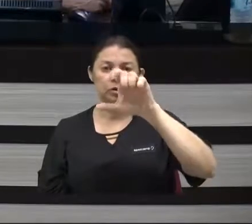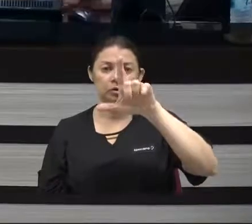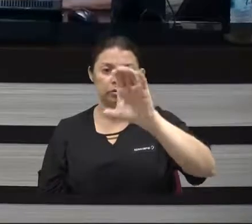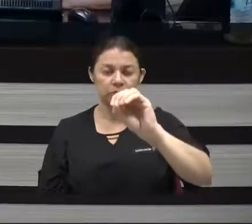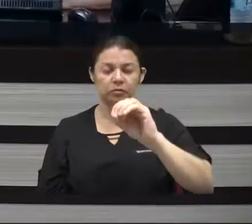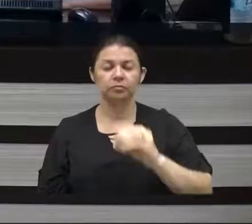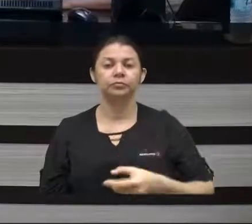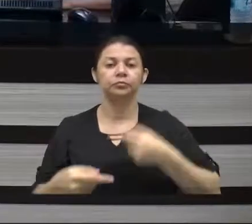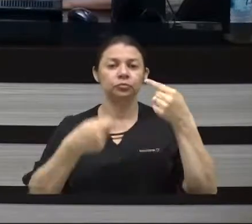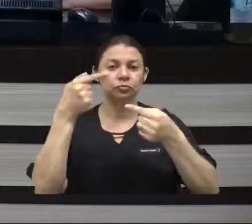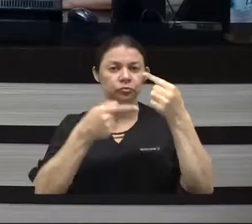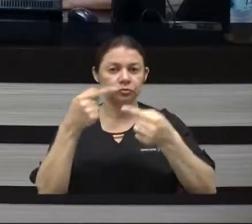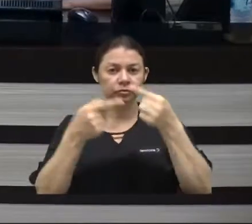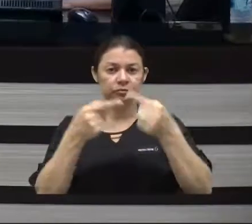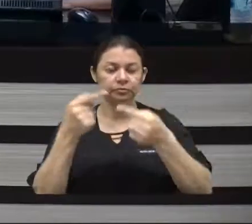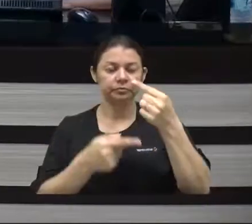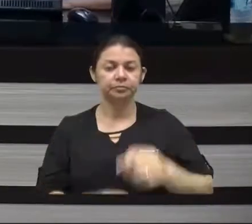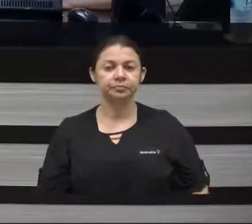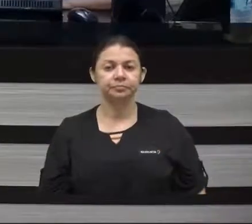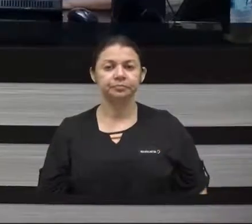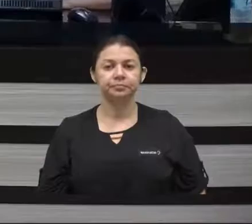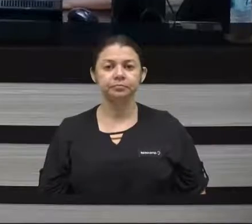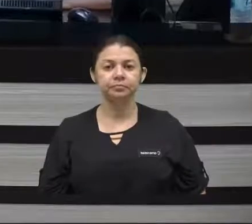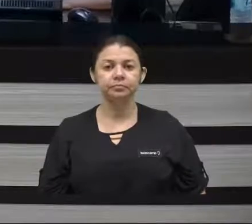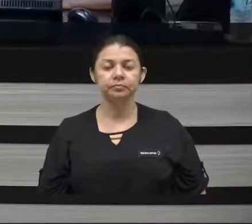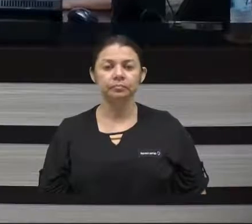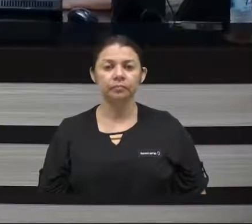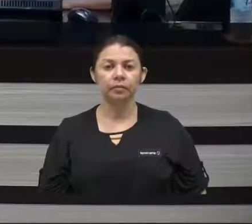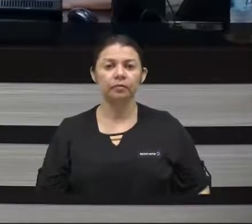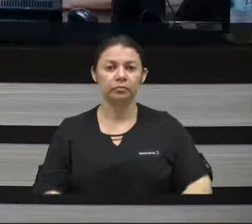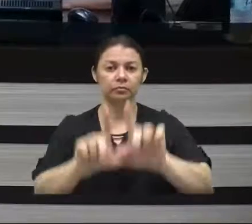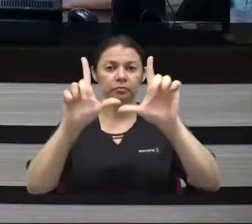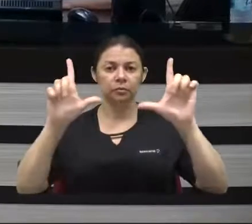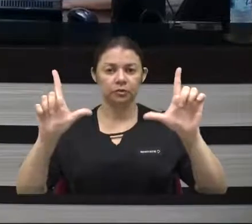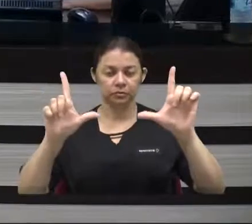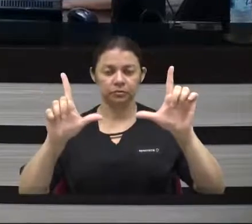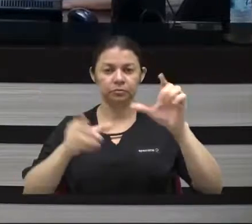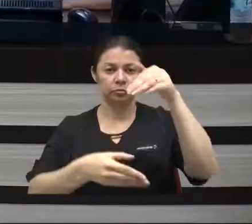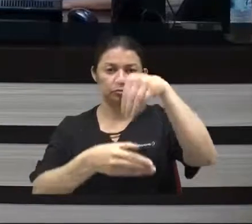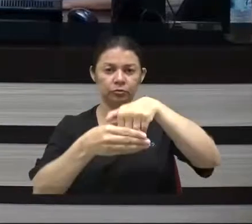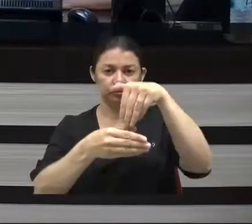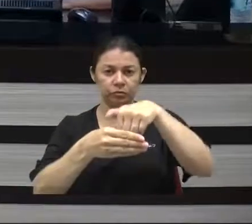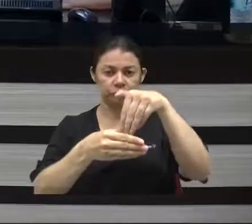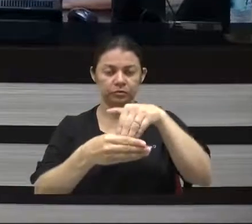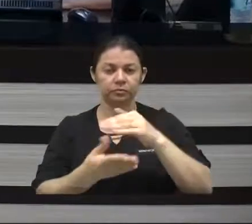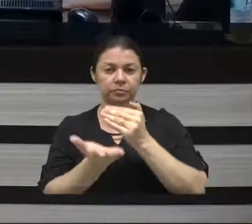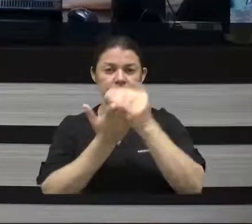discussão? Não havendo, vai à votação. E o painel está...